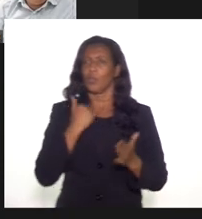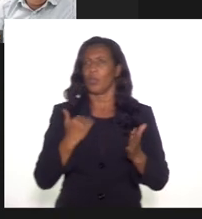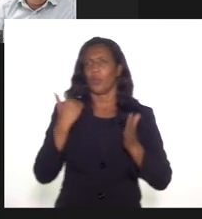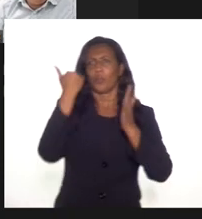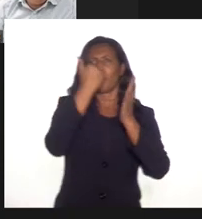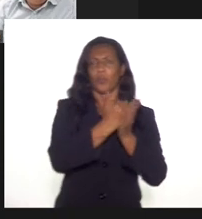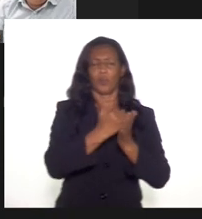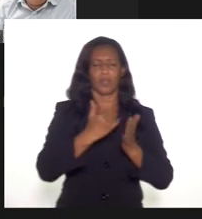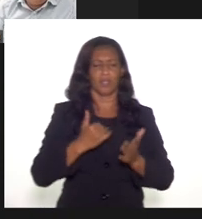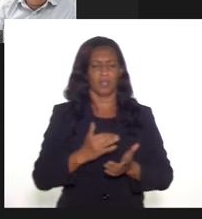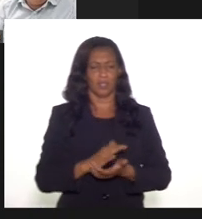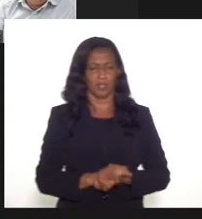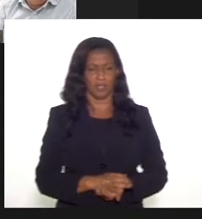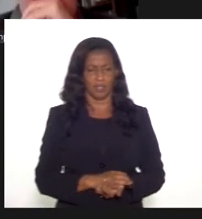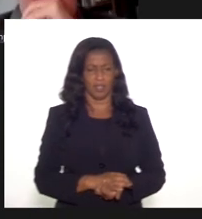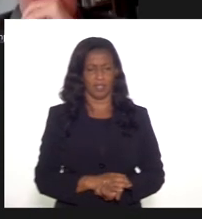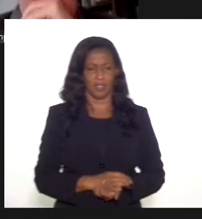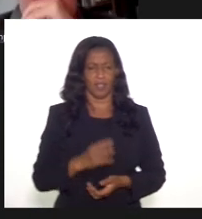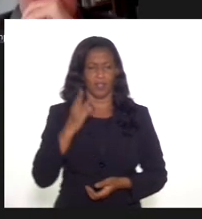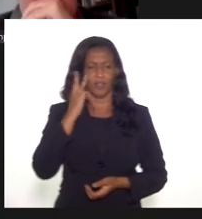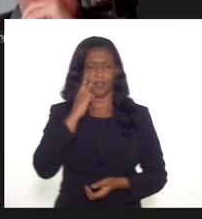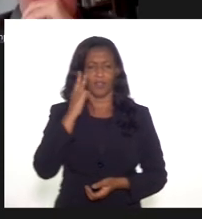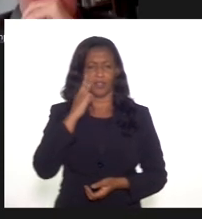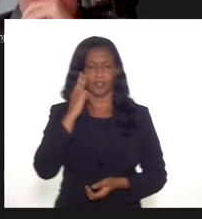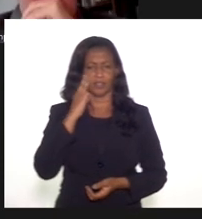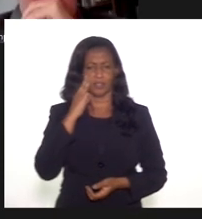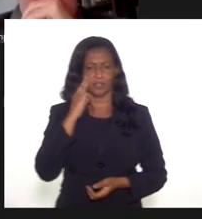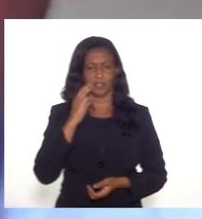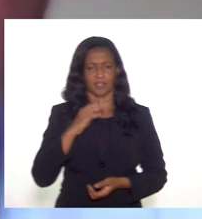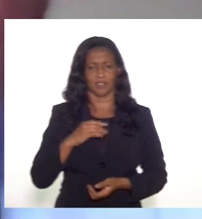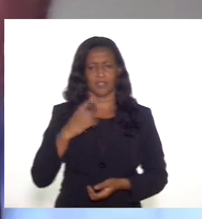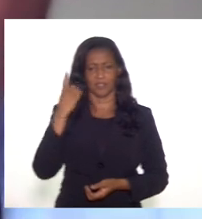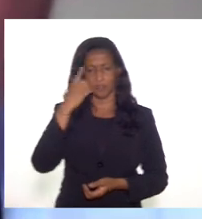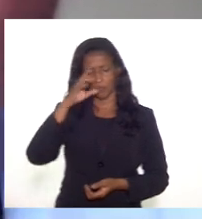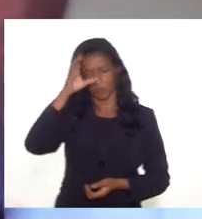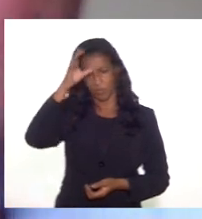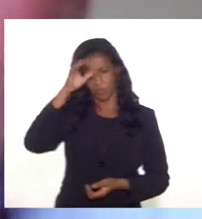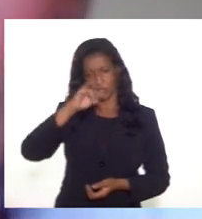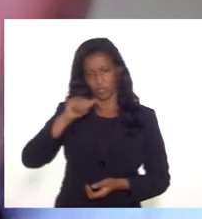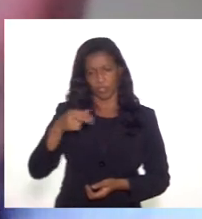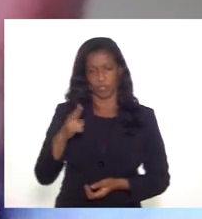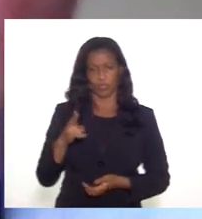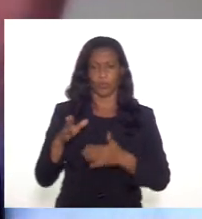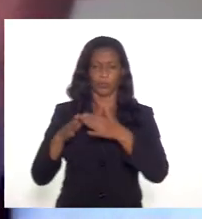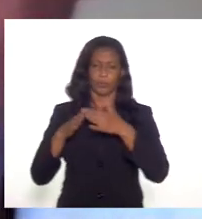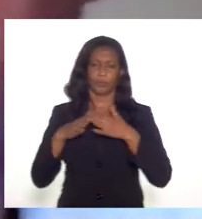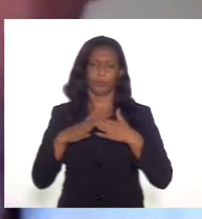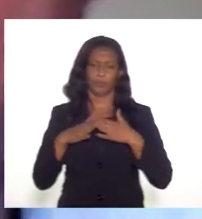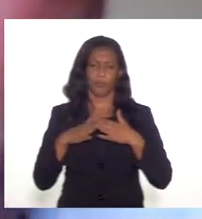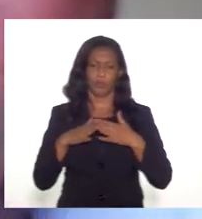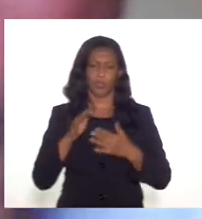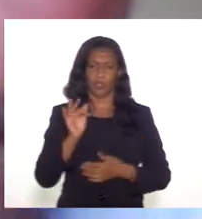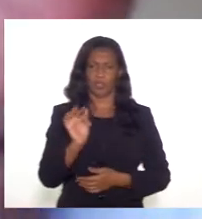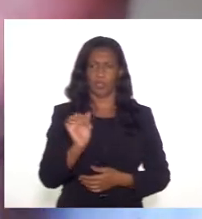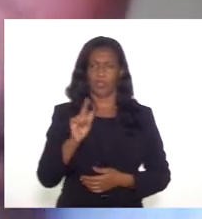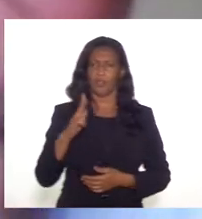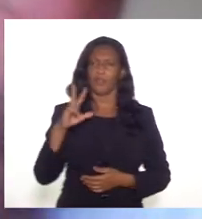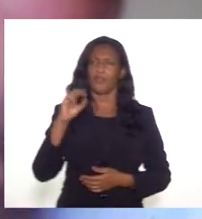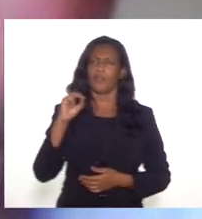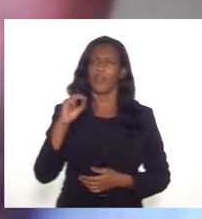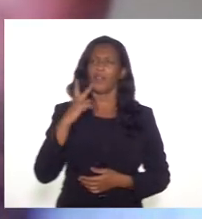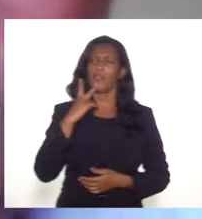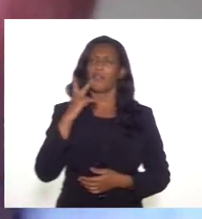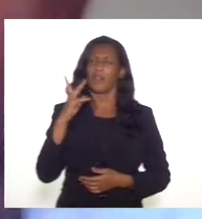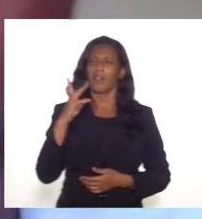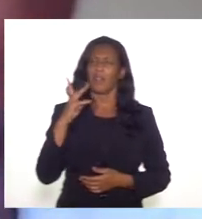Tecnologia, deputado Valdeque Carneiro. Deputada Tia Ju, eu só queria pedir, por gentileza, que o deputado Flávio Serafim repetisse o